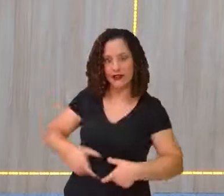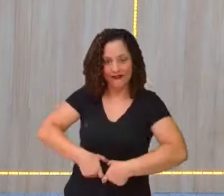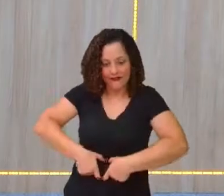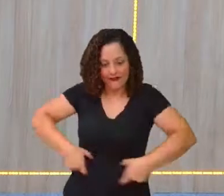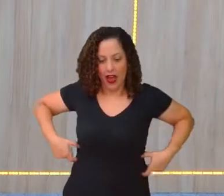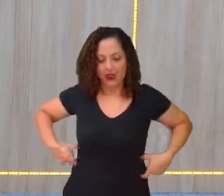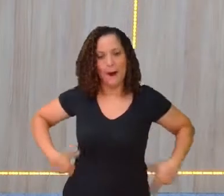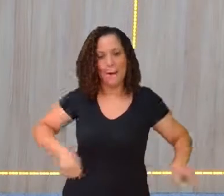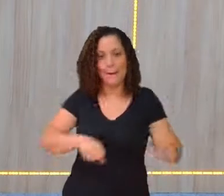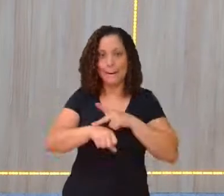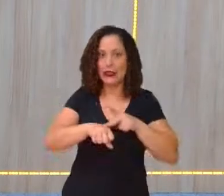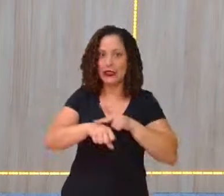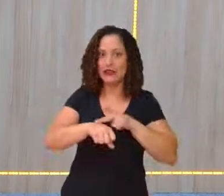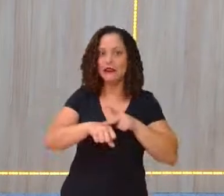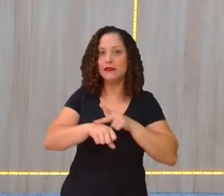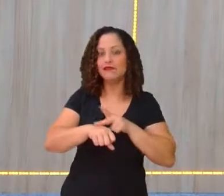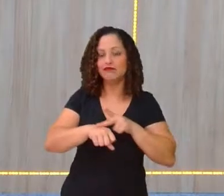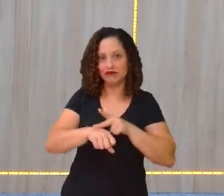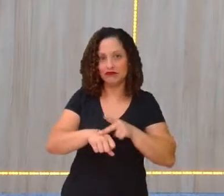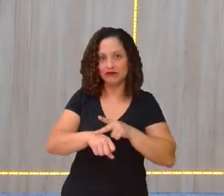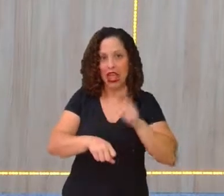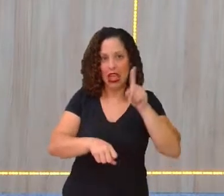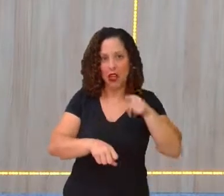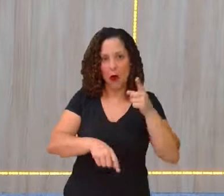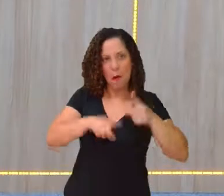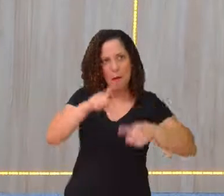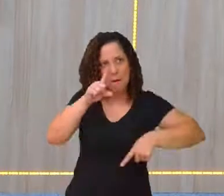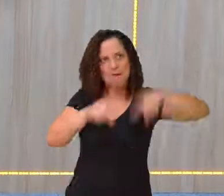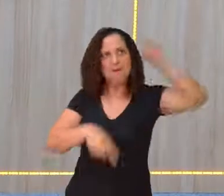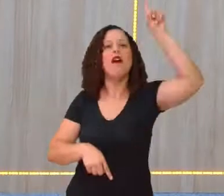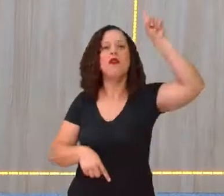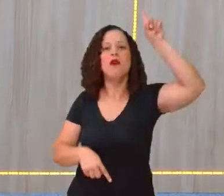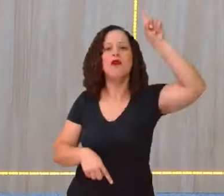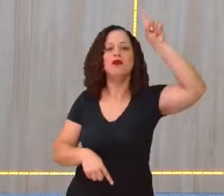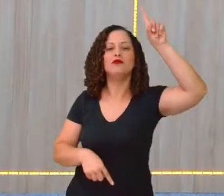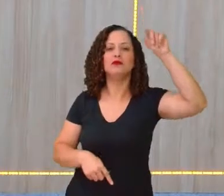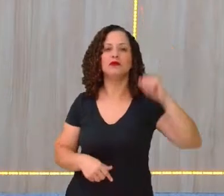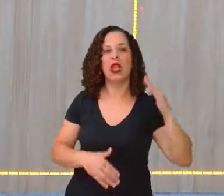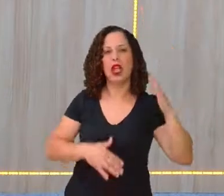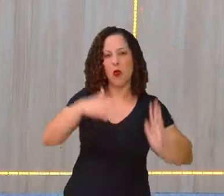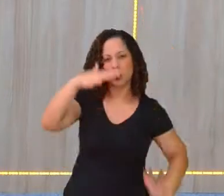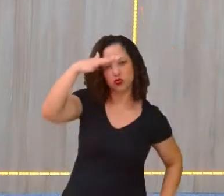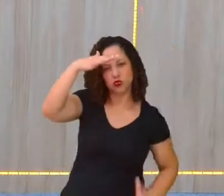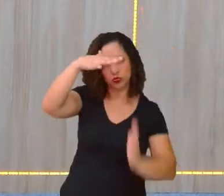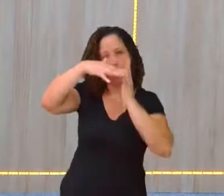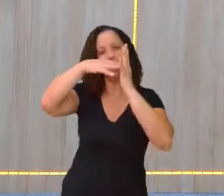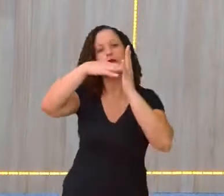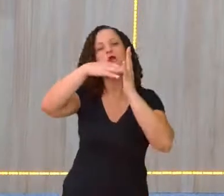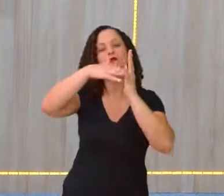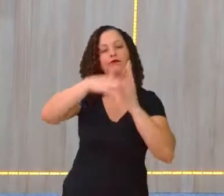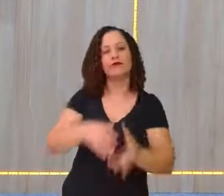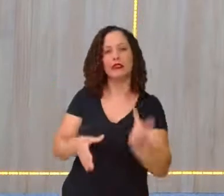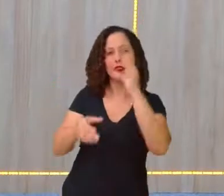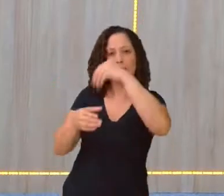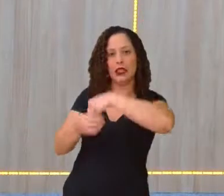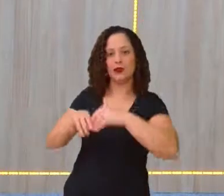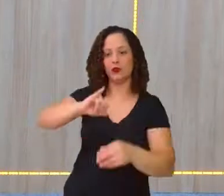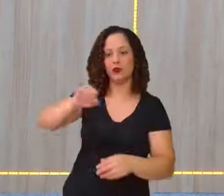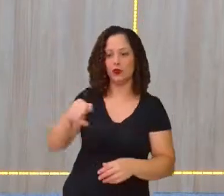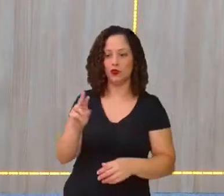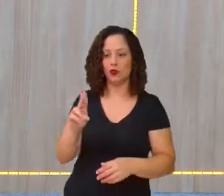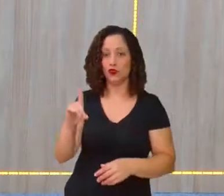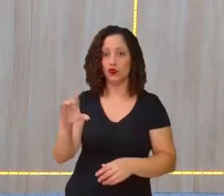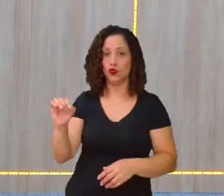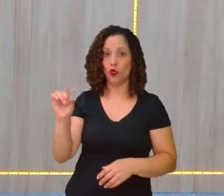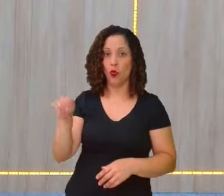preta, então é um dos maiores graus, né, de graduação no judô.